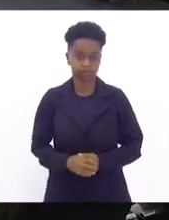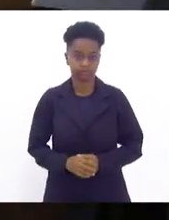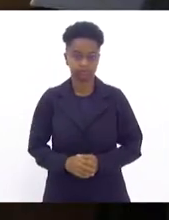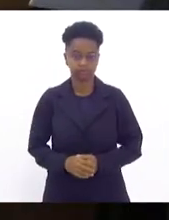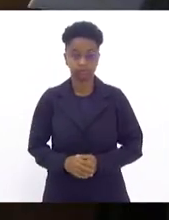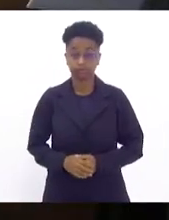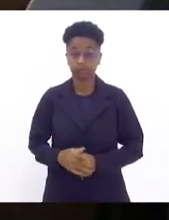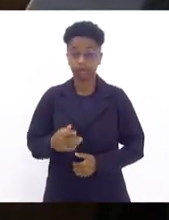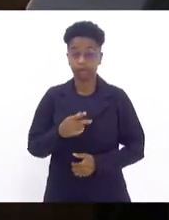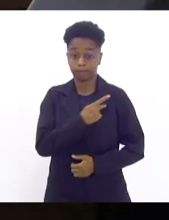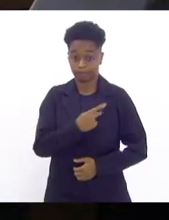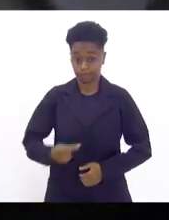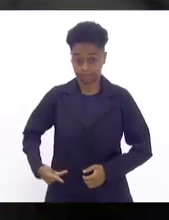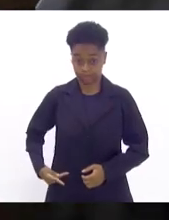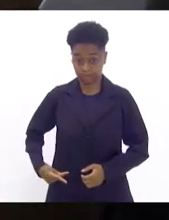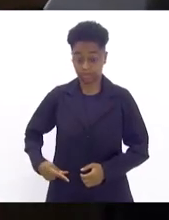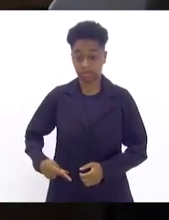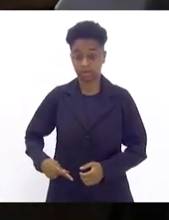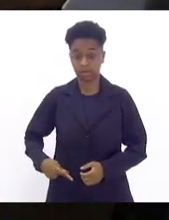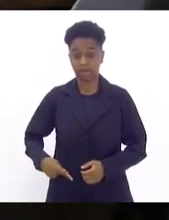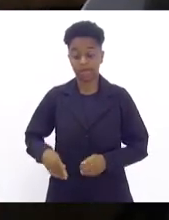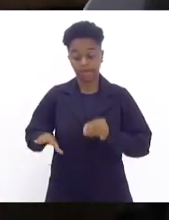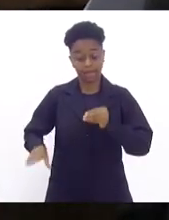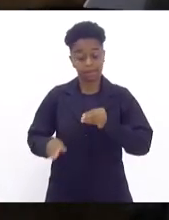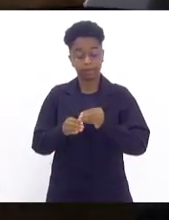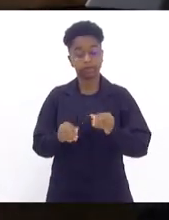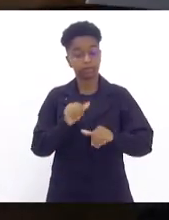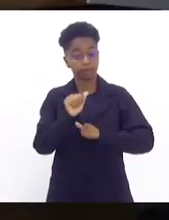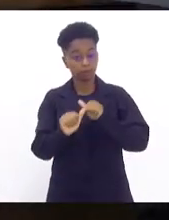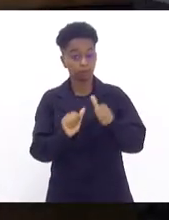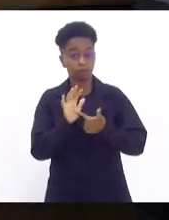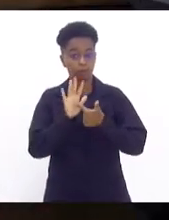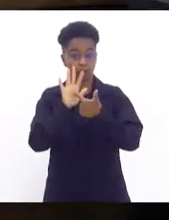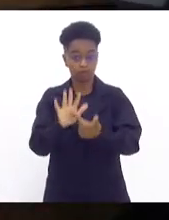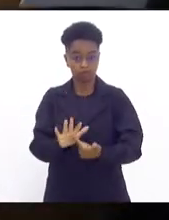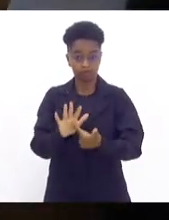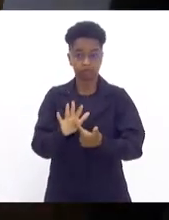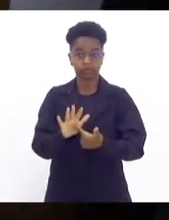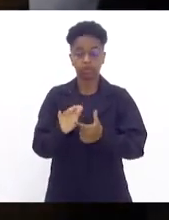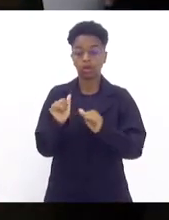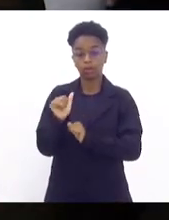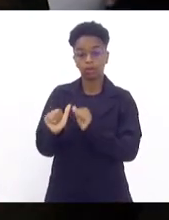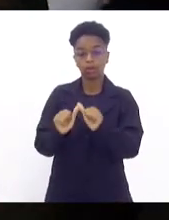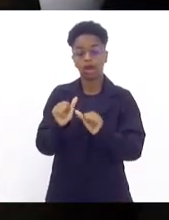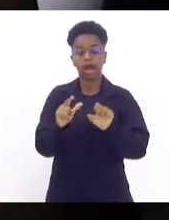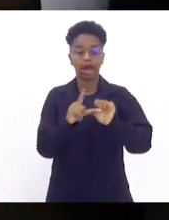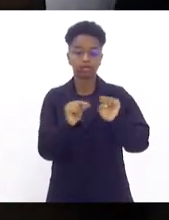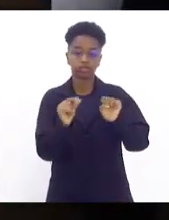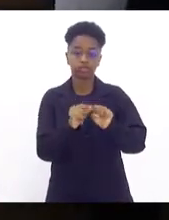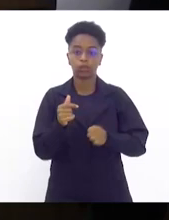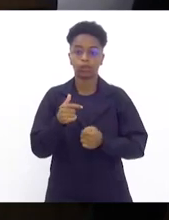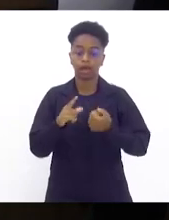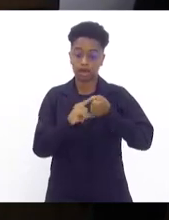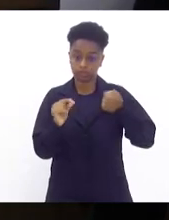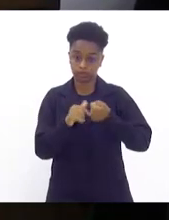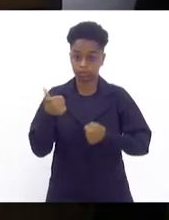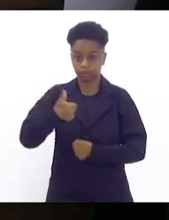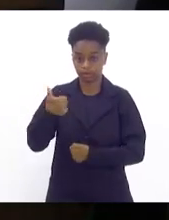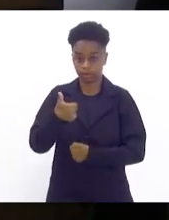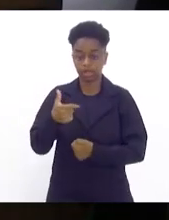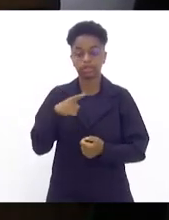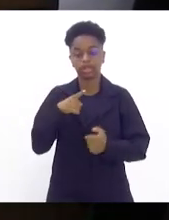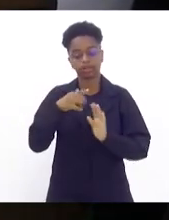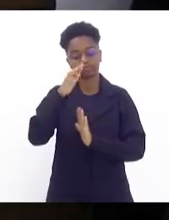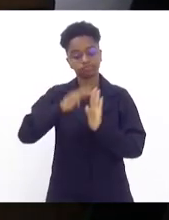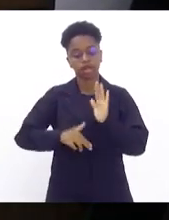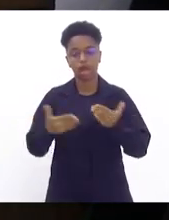Presidente, a emenda modificativa diz aqui, modifique-se o artigo 1º do projeto de lei, que passa a vigorar com a seguinte